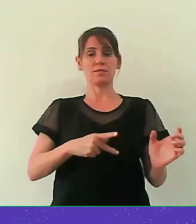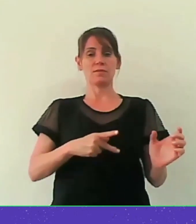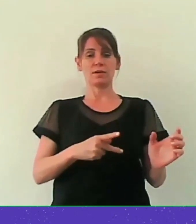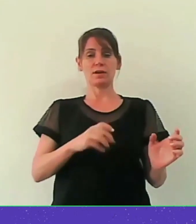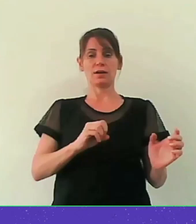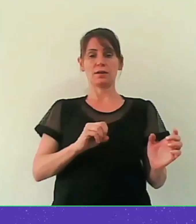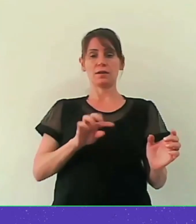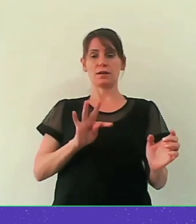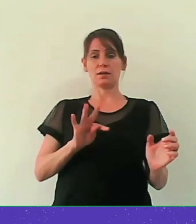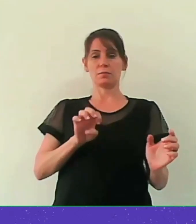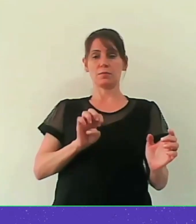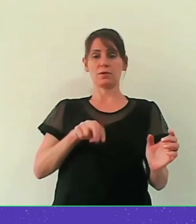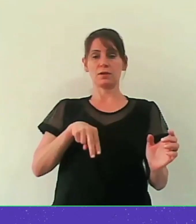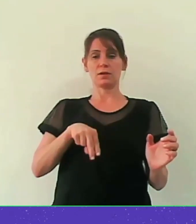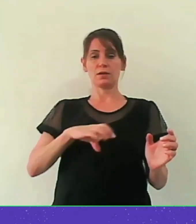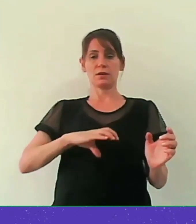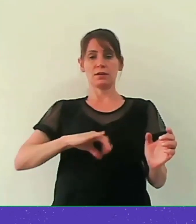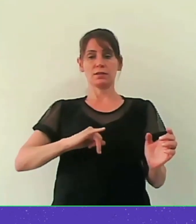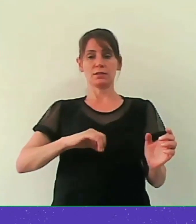A potência é poder.